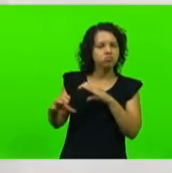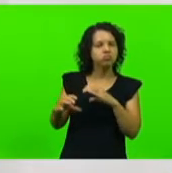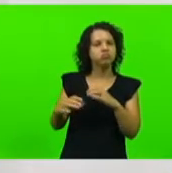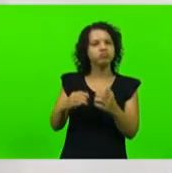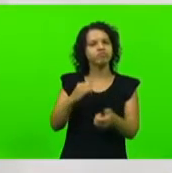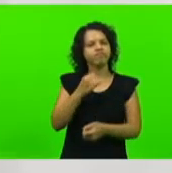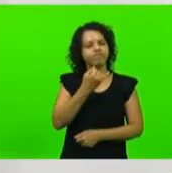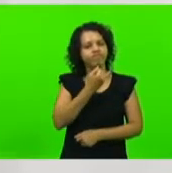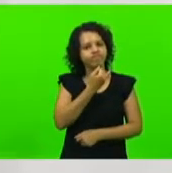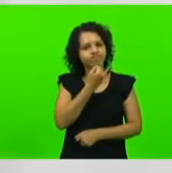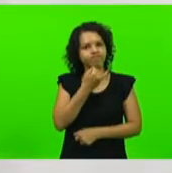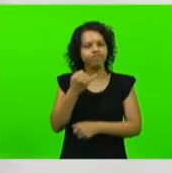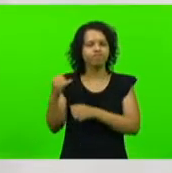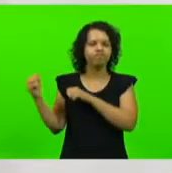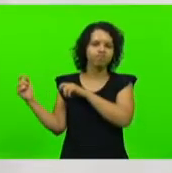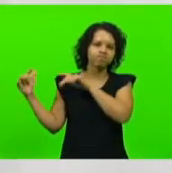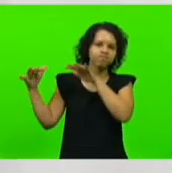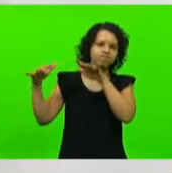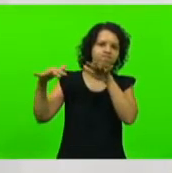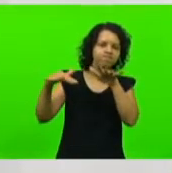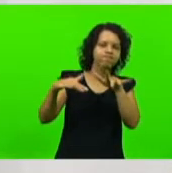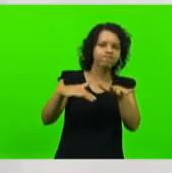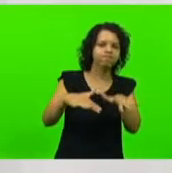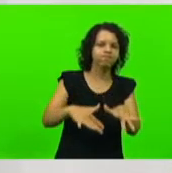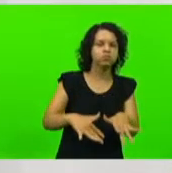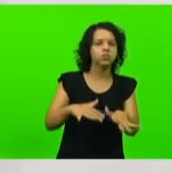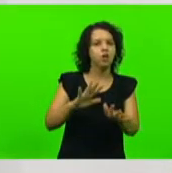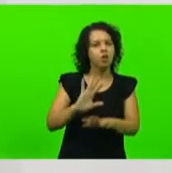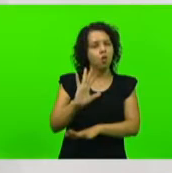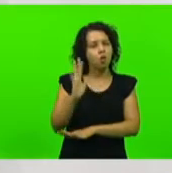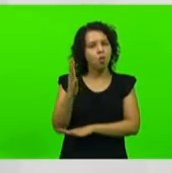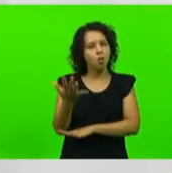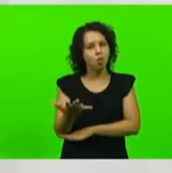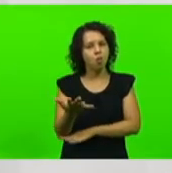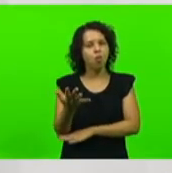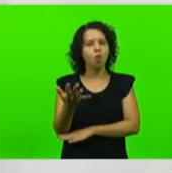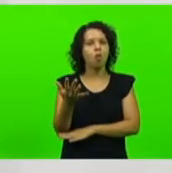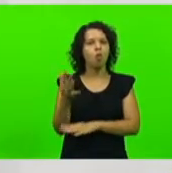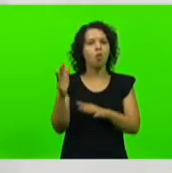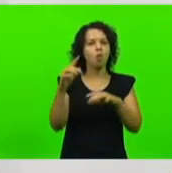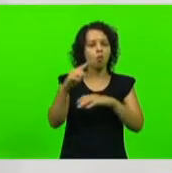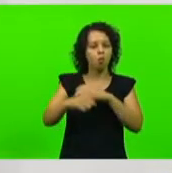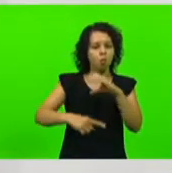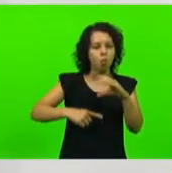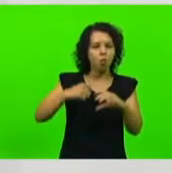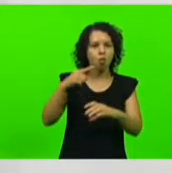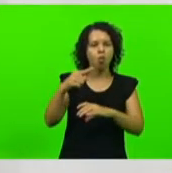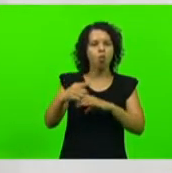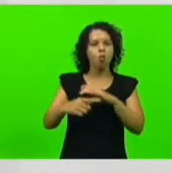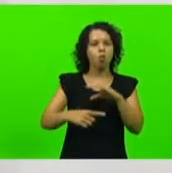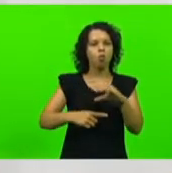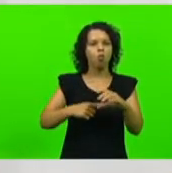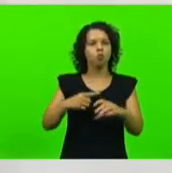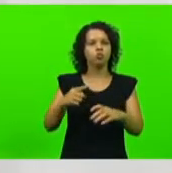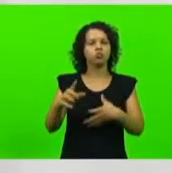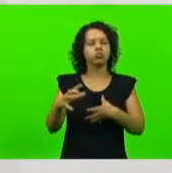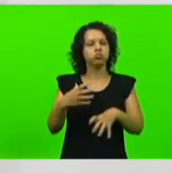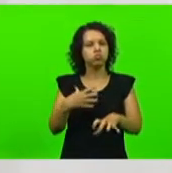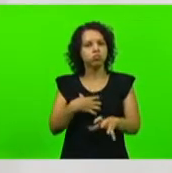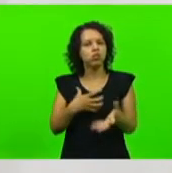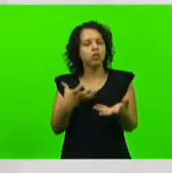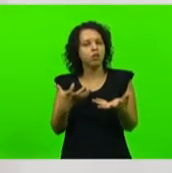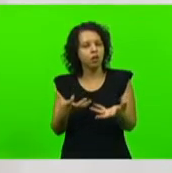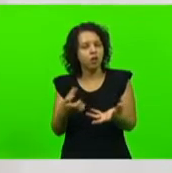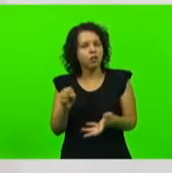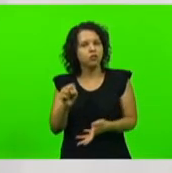infelizmente, aquela invasão aconteceu. Felizmente, o mundo está mobilizado. E espero, sim,